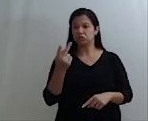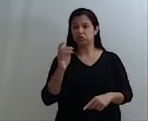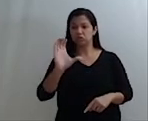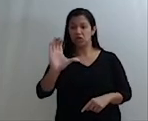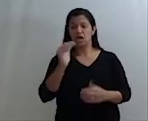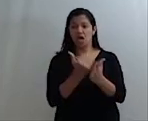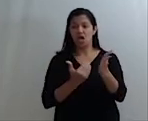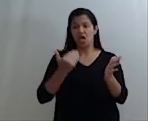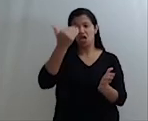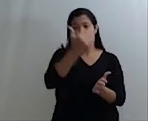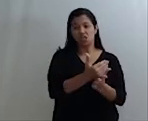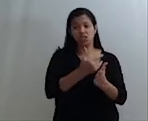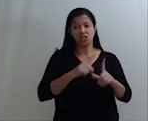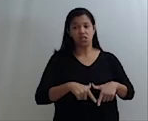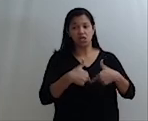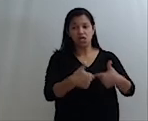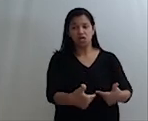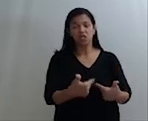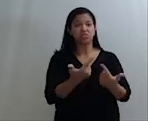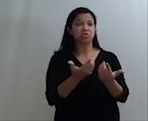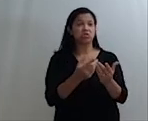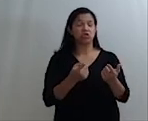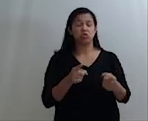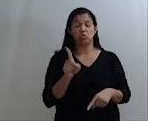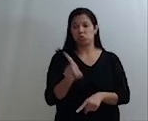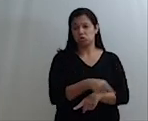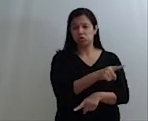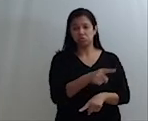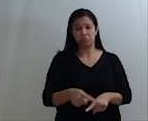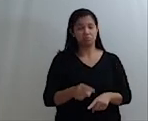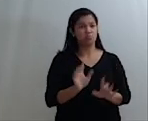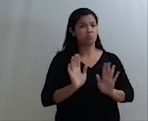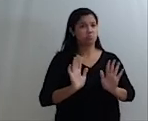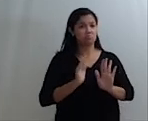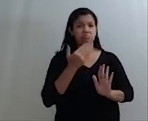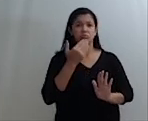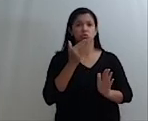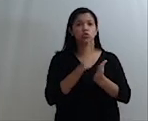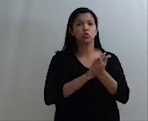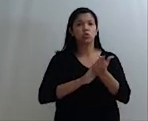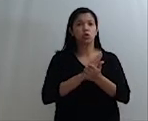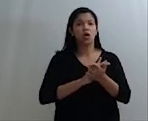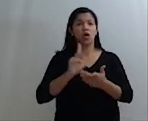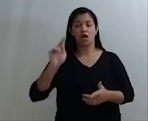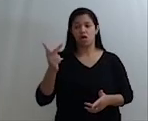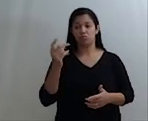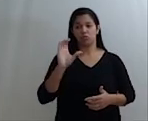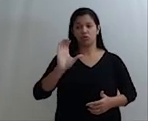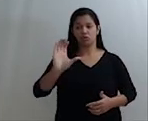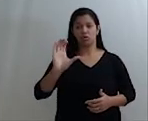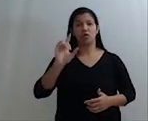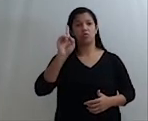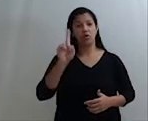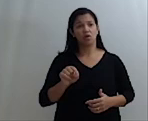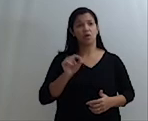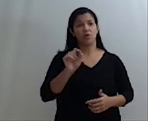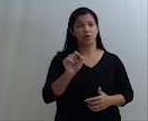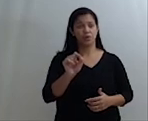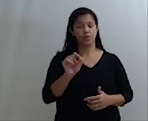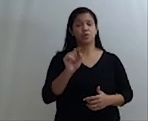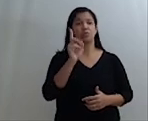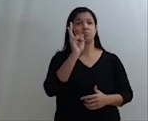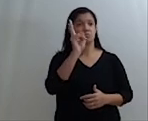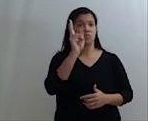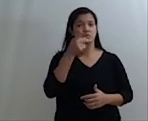no encerramento de instrução eh nada não se Alega até porque o abesc Como diz mesmo o industri advogado é um